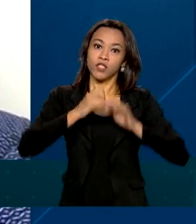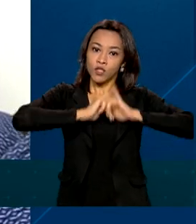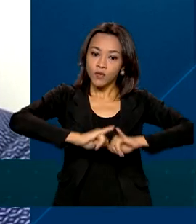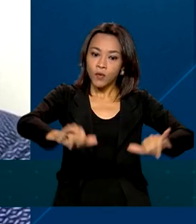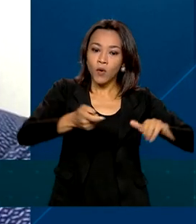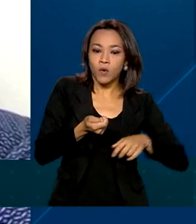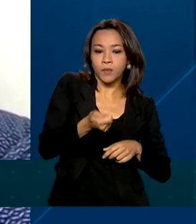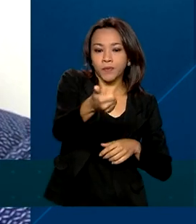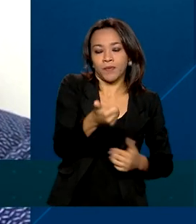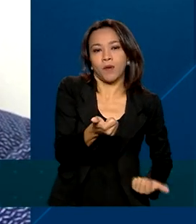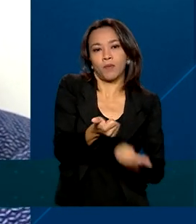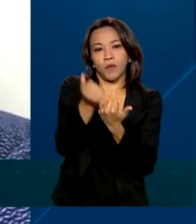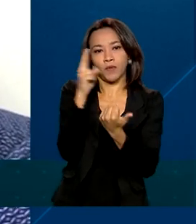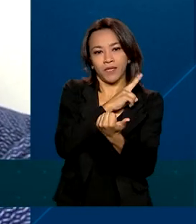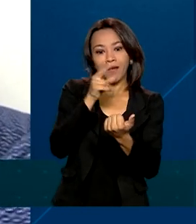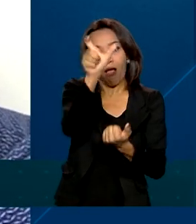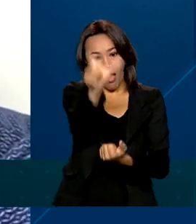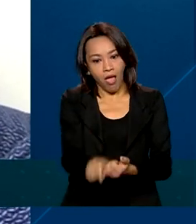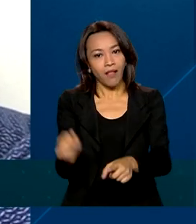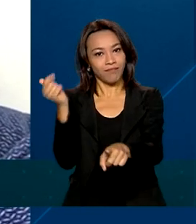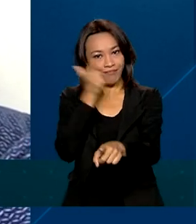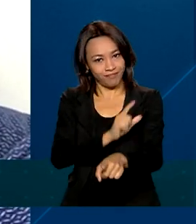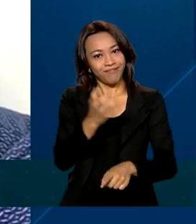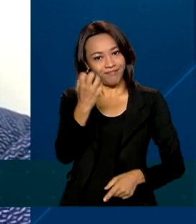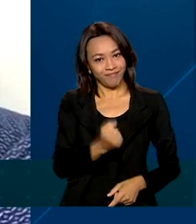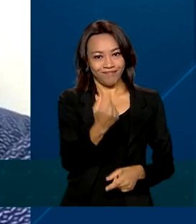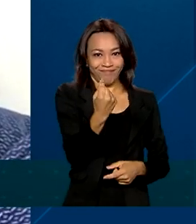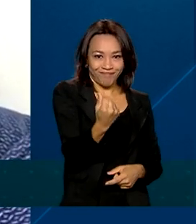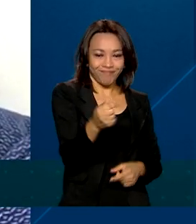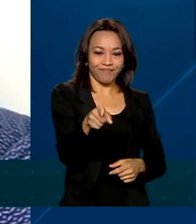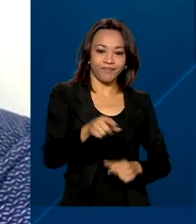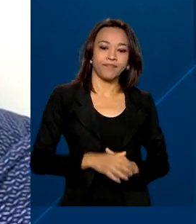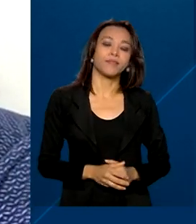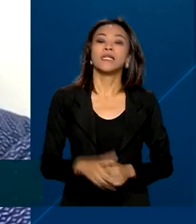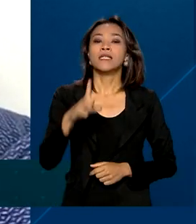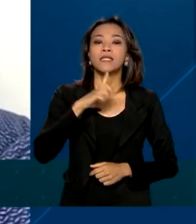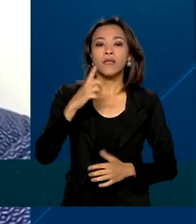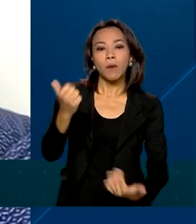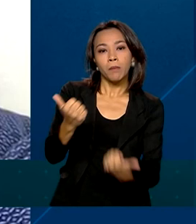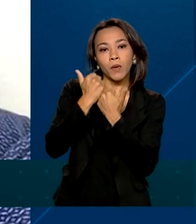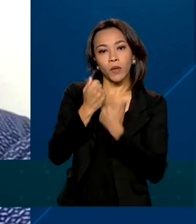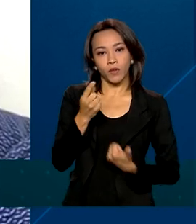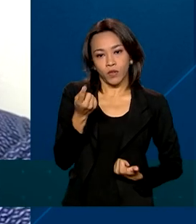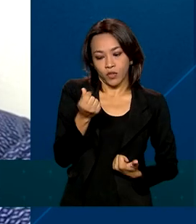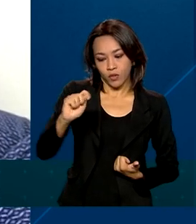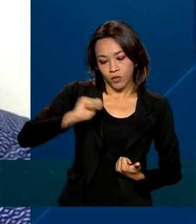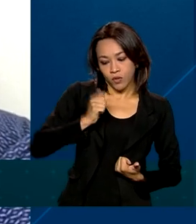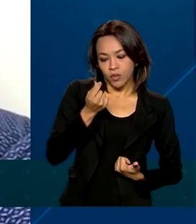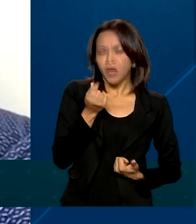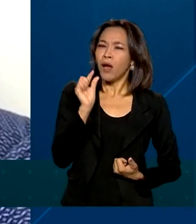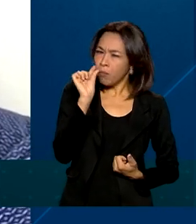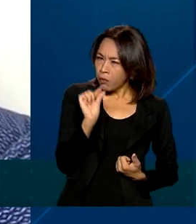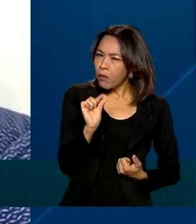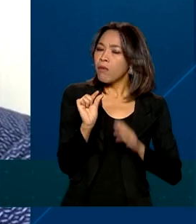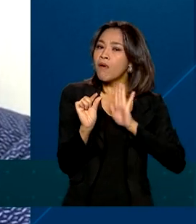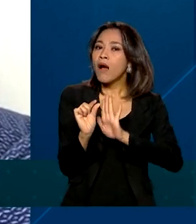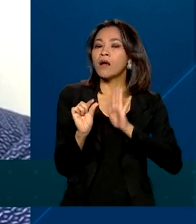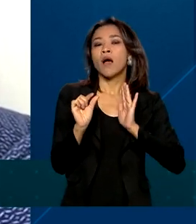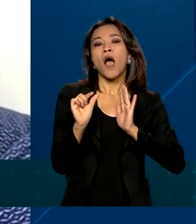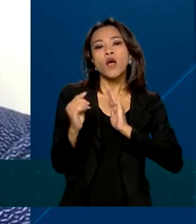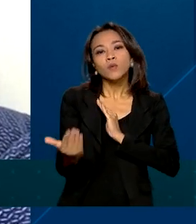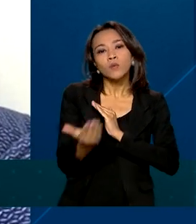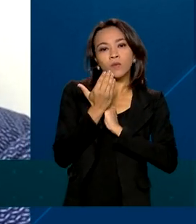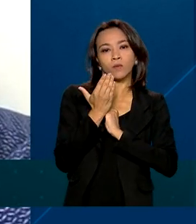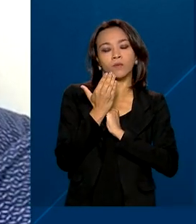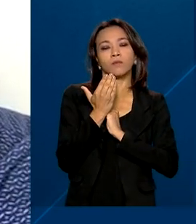Luciana foi uma das beneficiadas. Ter um auxílio mesmo que pequeno ajuda a gente a,